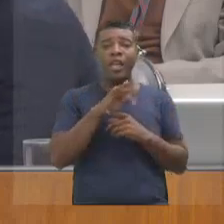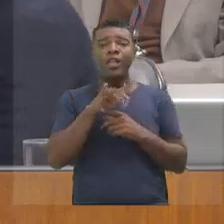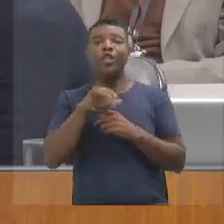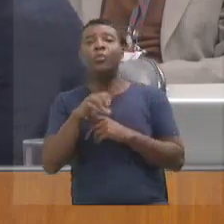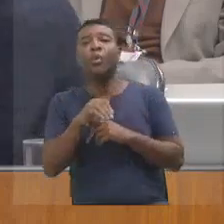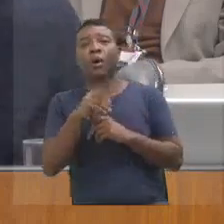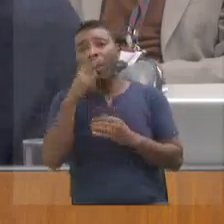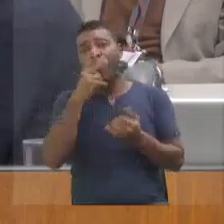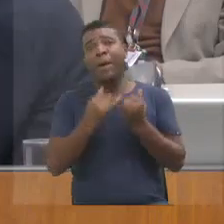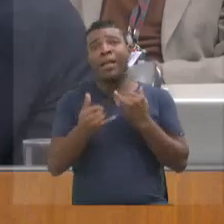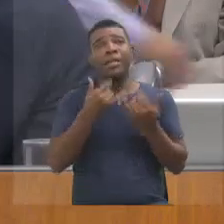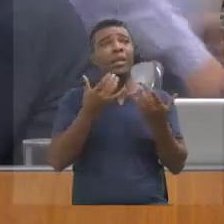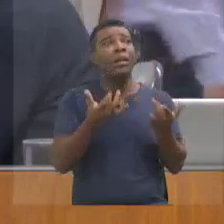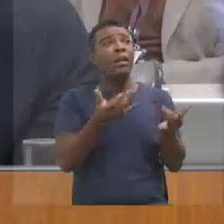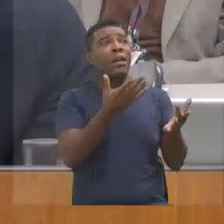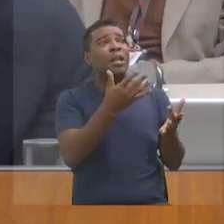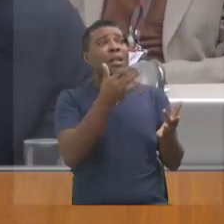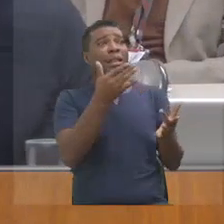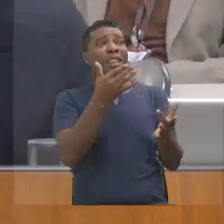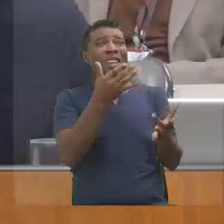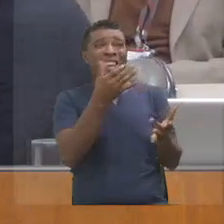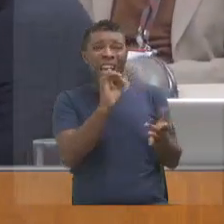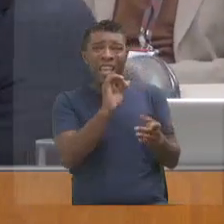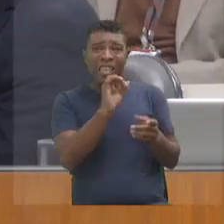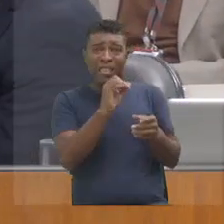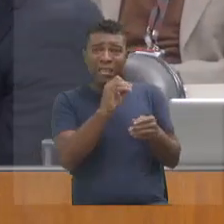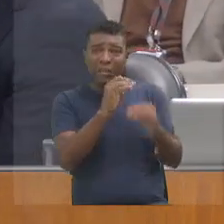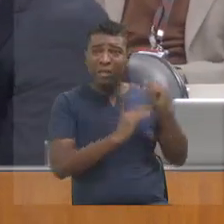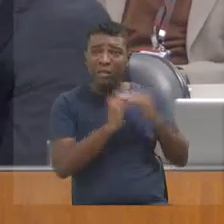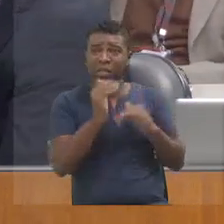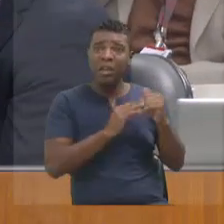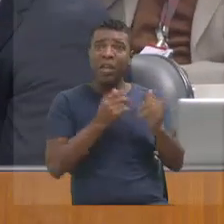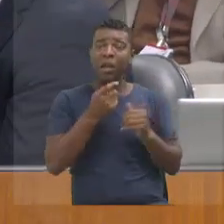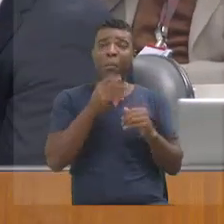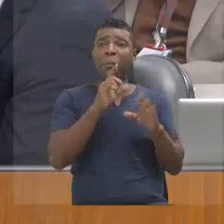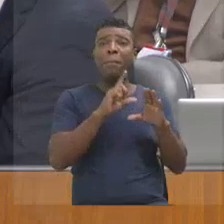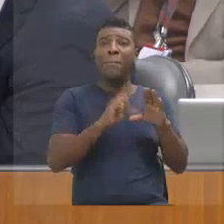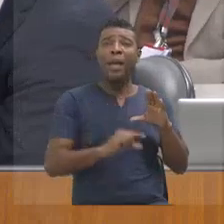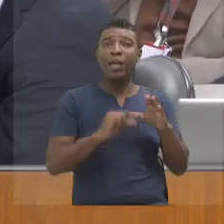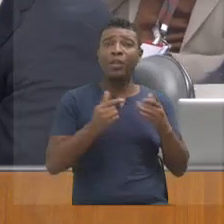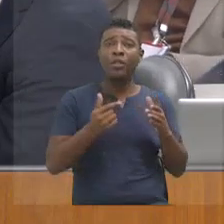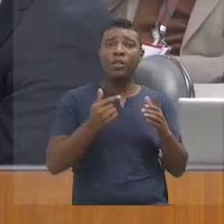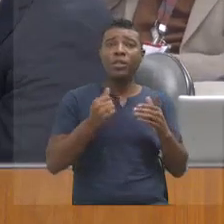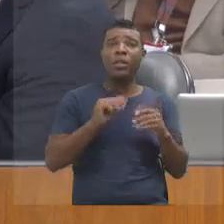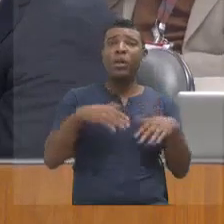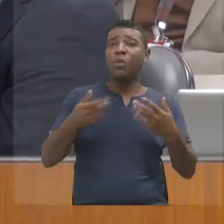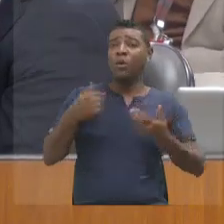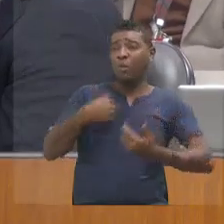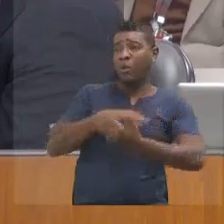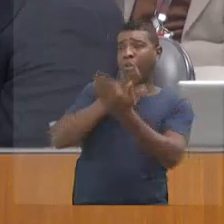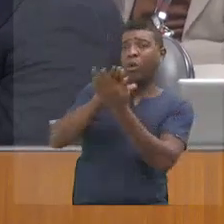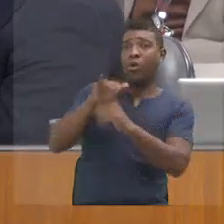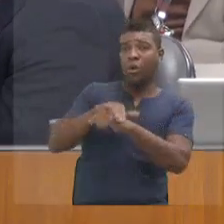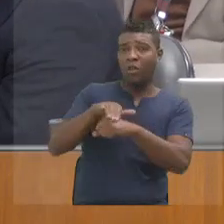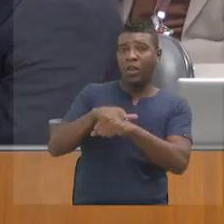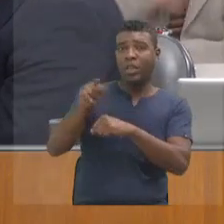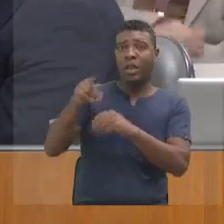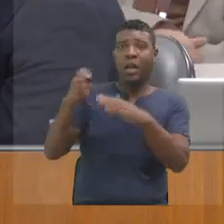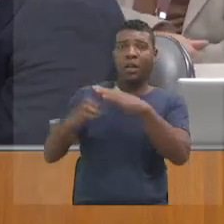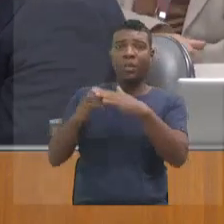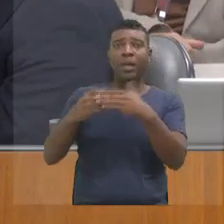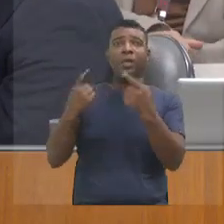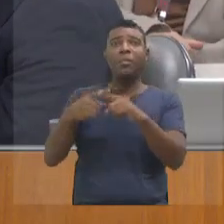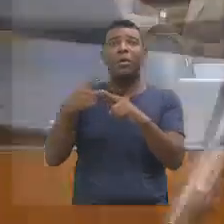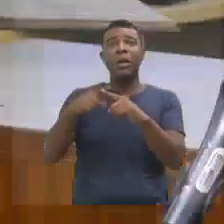pedreiros lá e é uma obra que pelo que eu ouvi quando eu conversei com o pessoal da empresa vencedora porque a coisa mais importante para a região